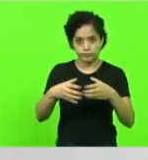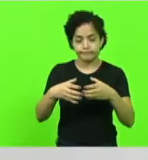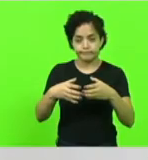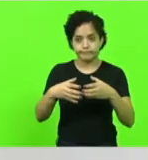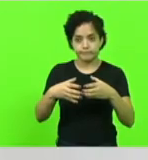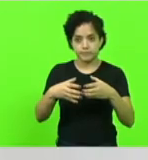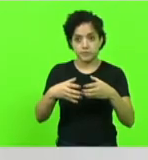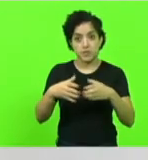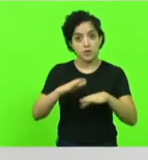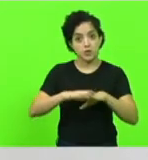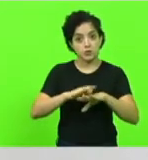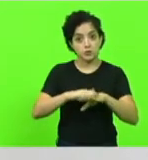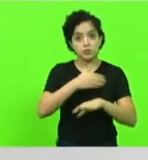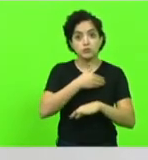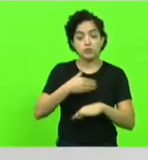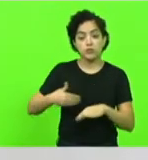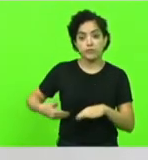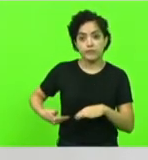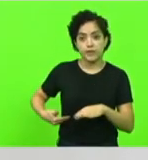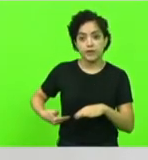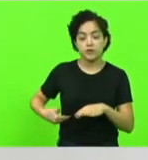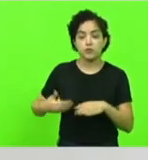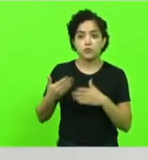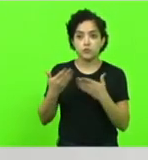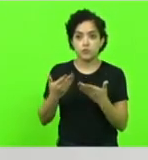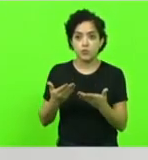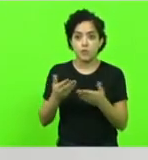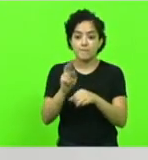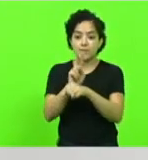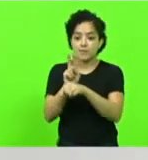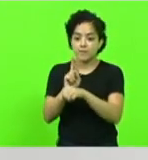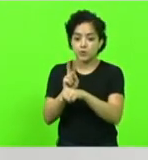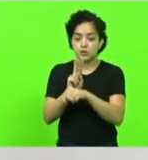do governo para monitorar